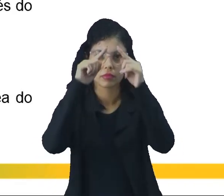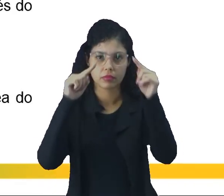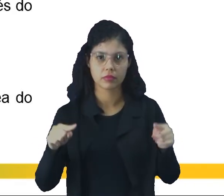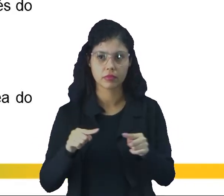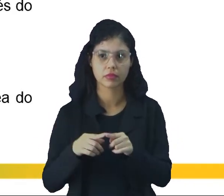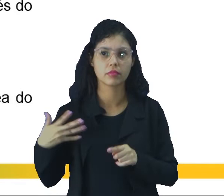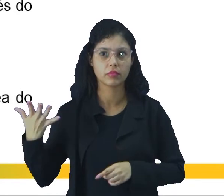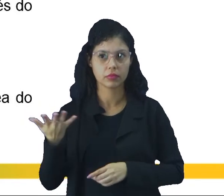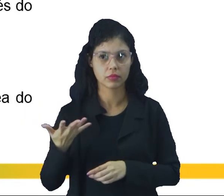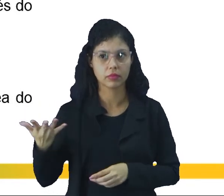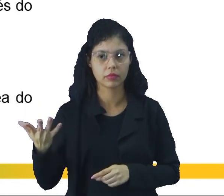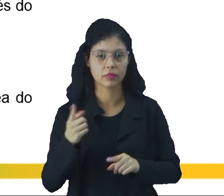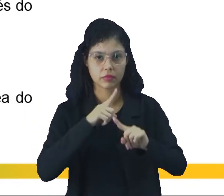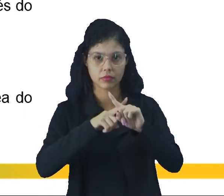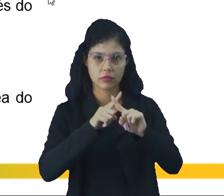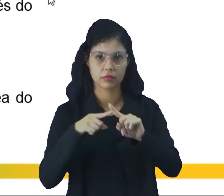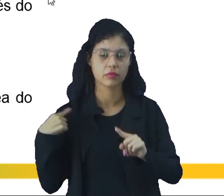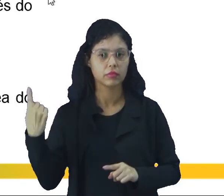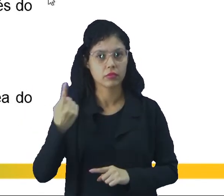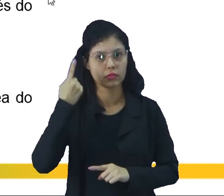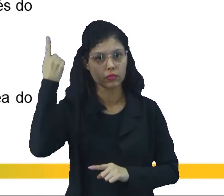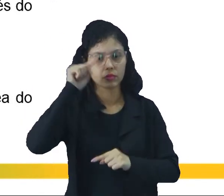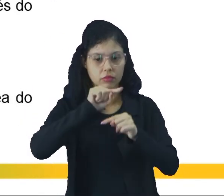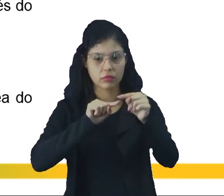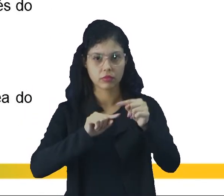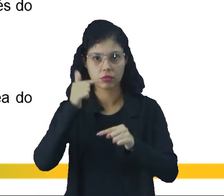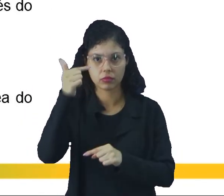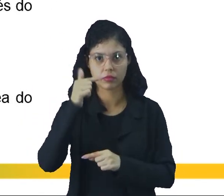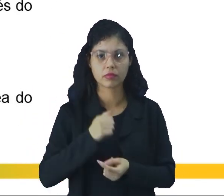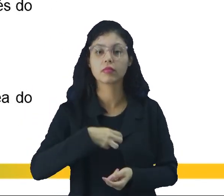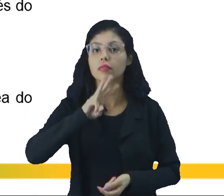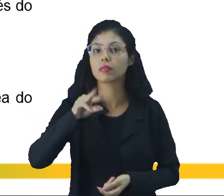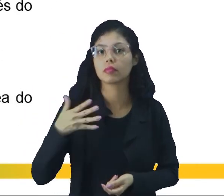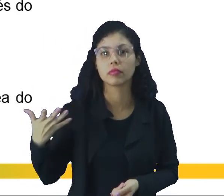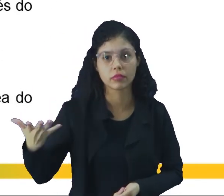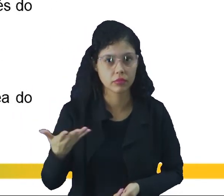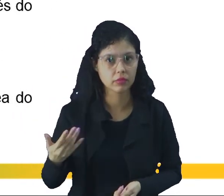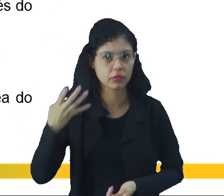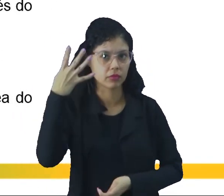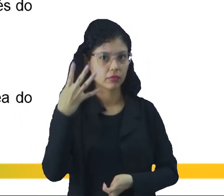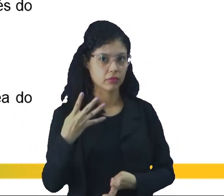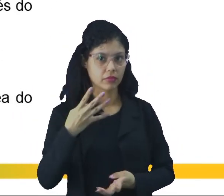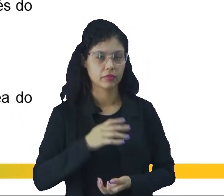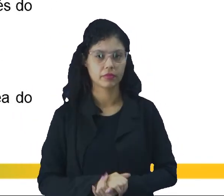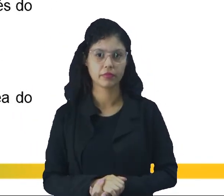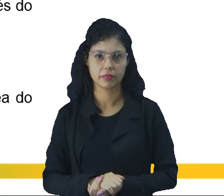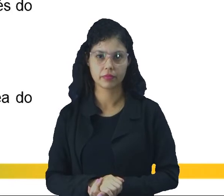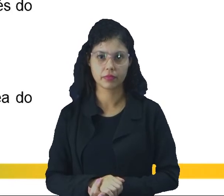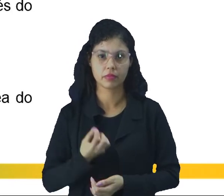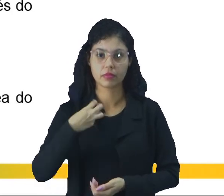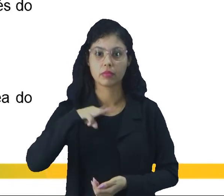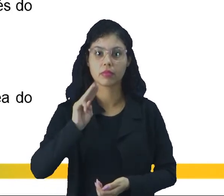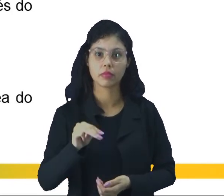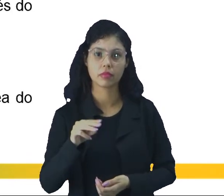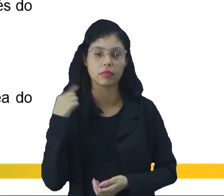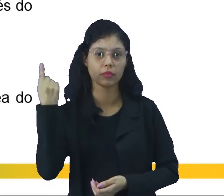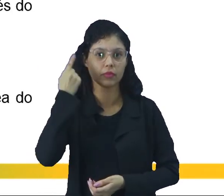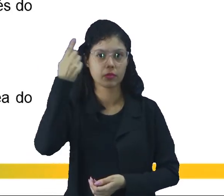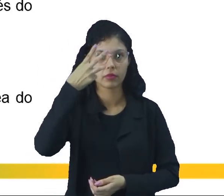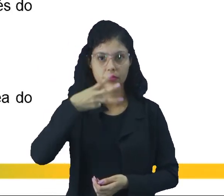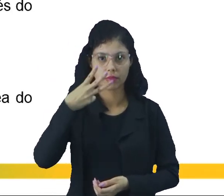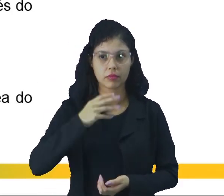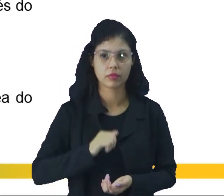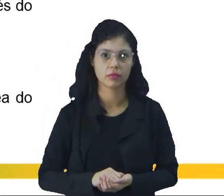triângulo, base vezes a altura dividido por 2. Quem é a minha base? 4. Quem é a altura?